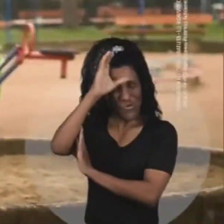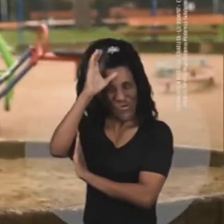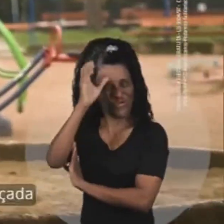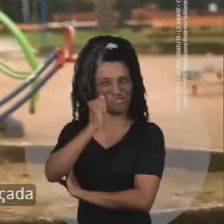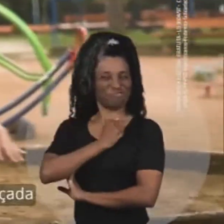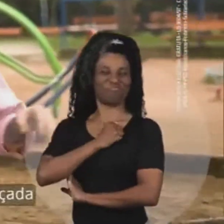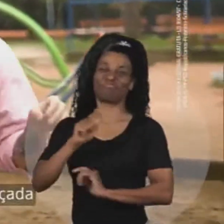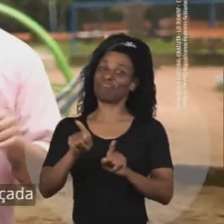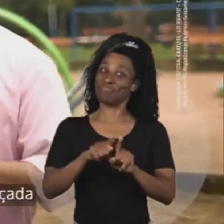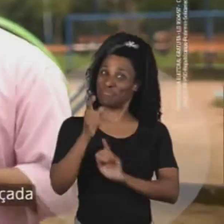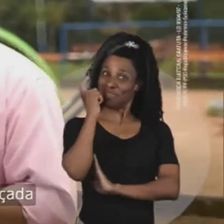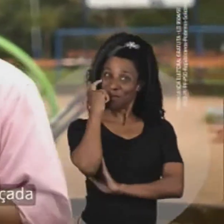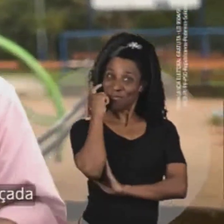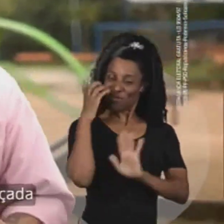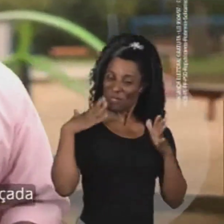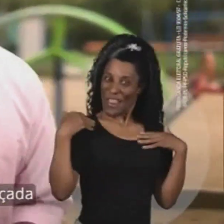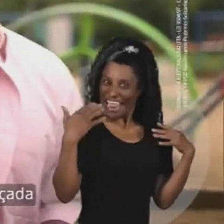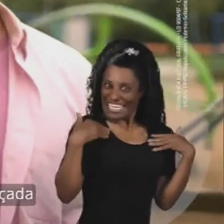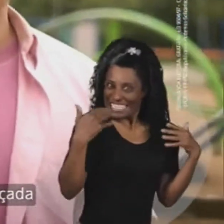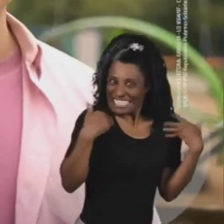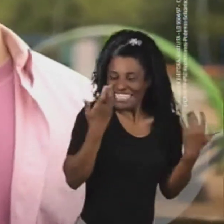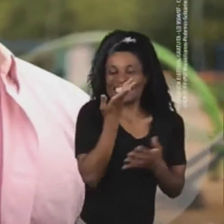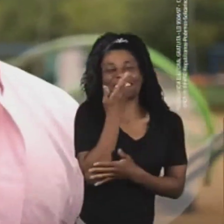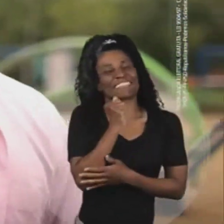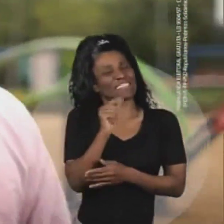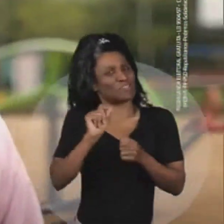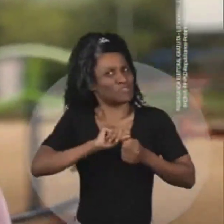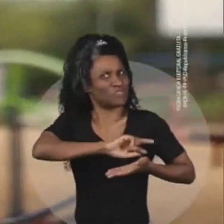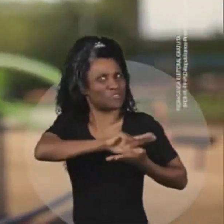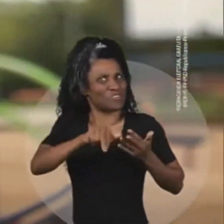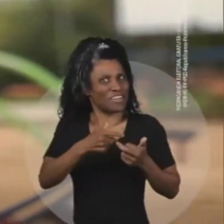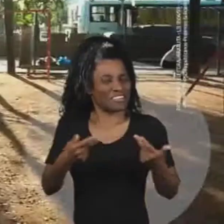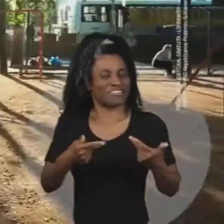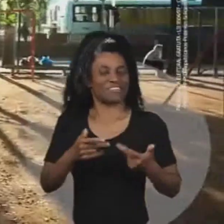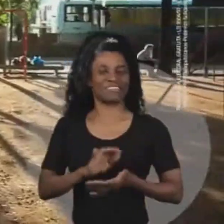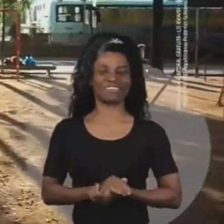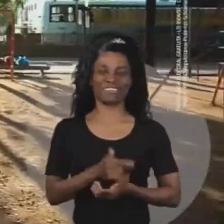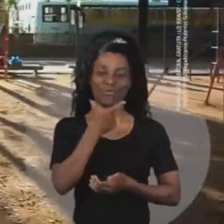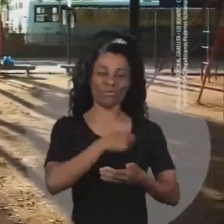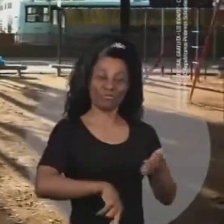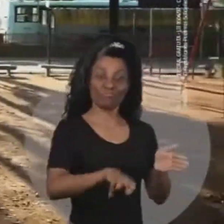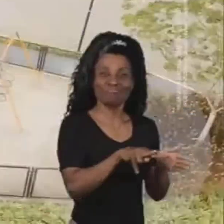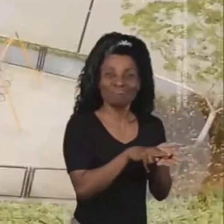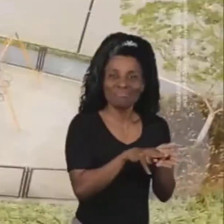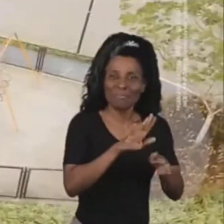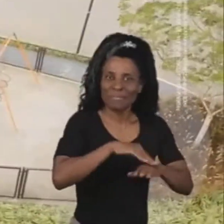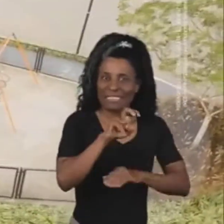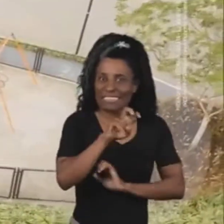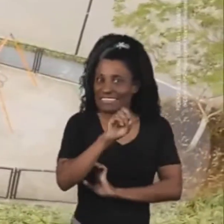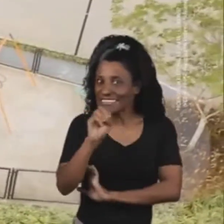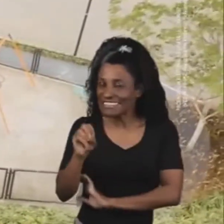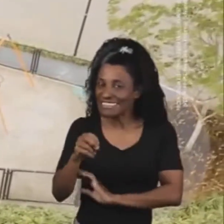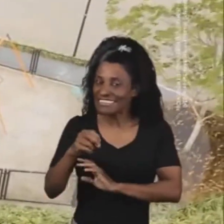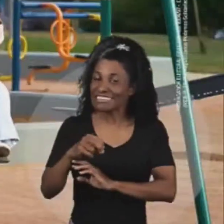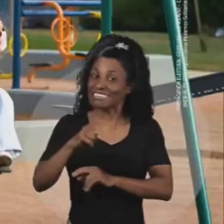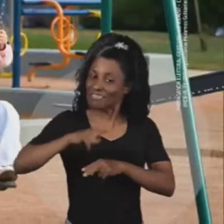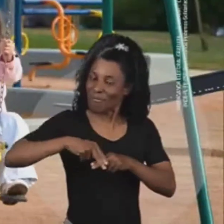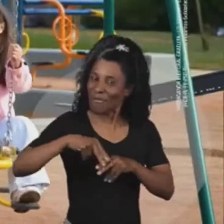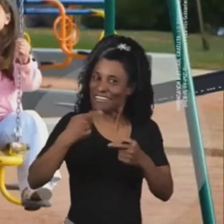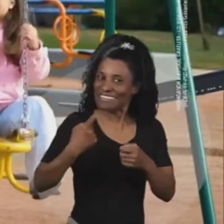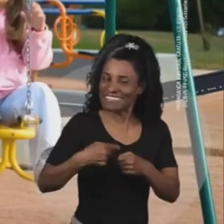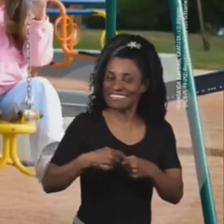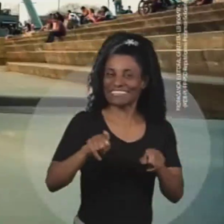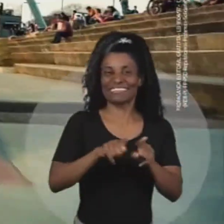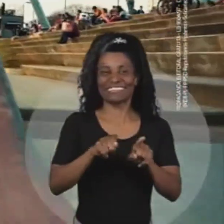O tio Melo também pensou na diversão da criançada e ele fez muito. Melo recuperou mais de 500 praças